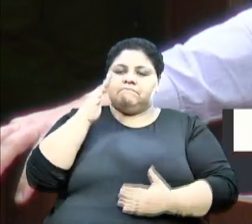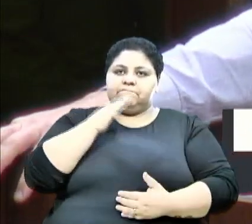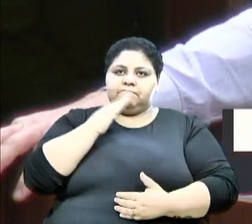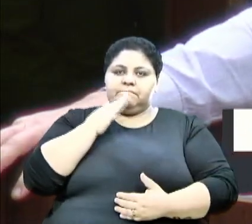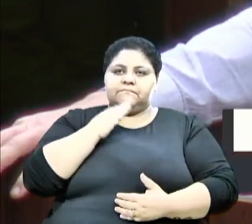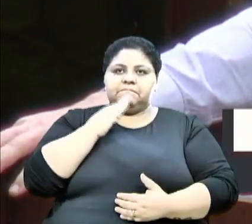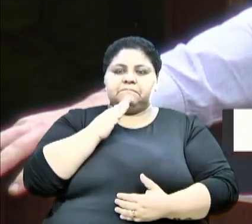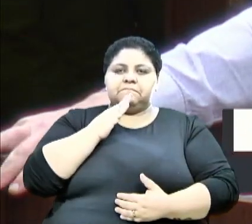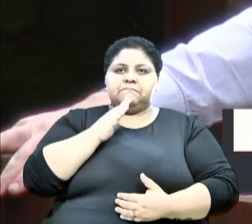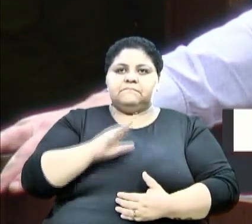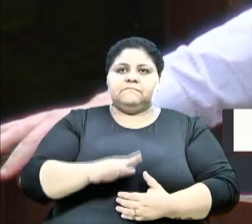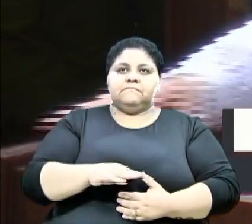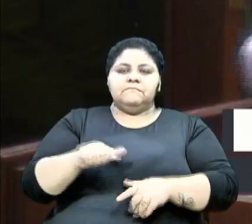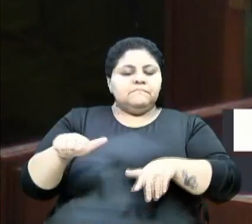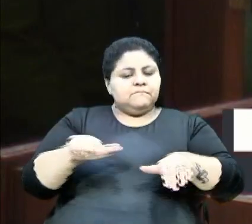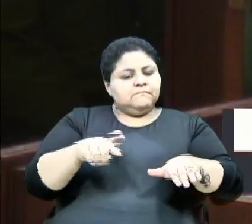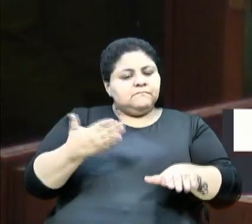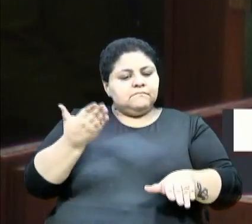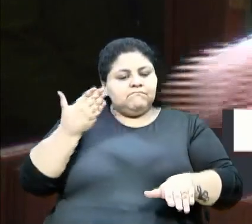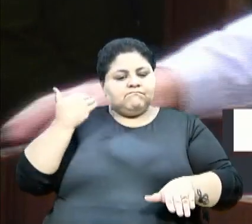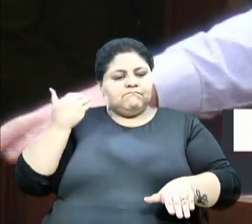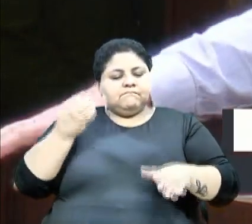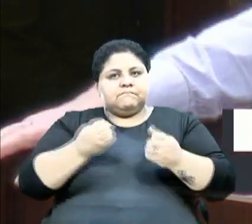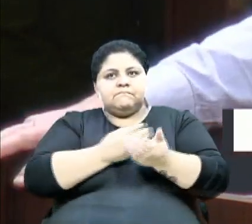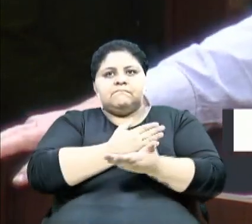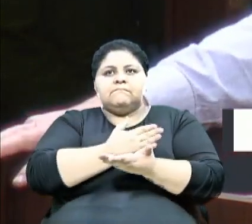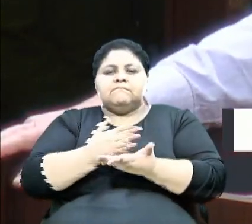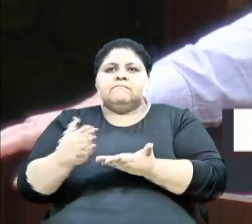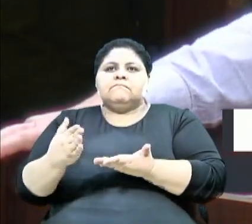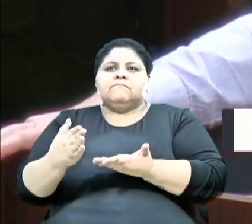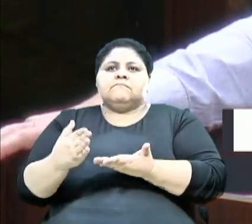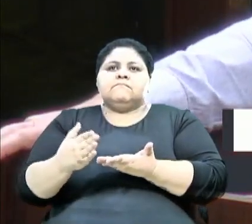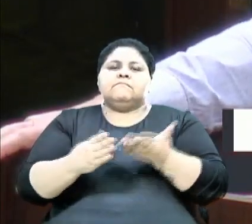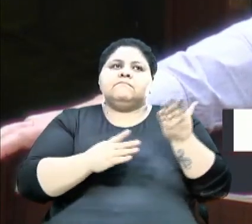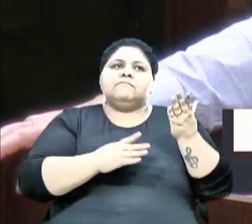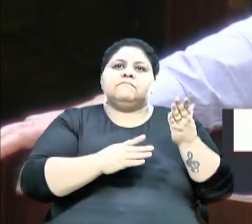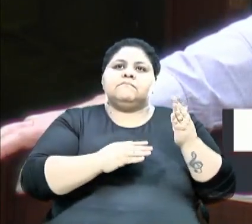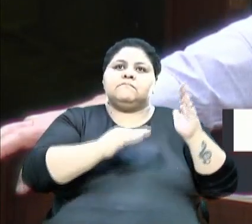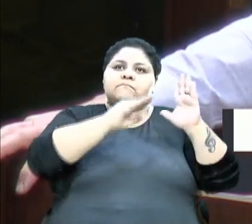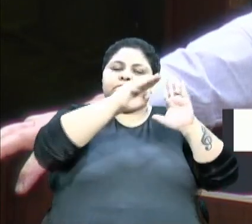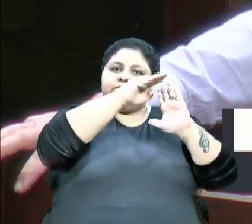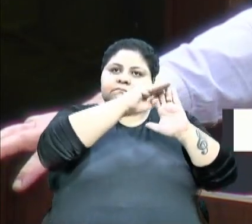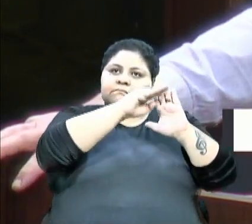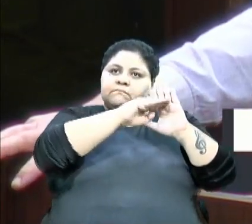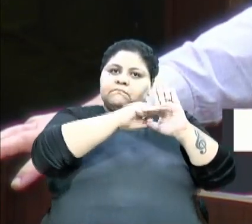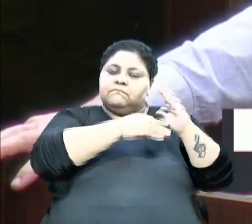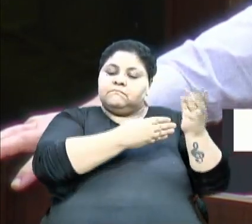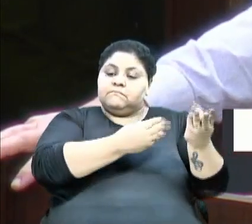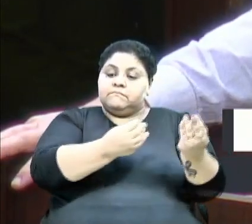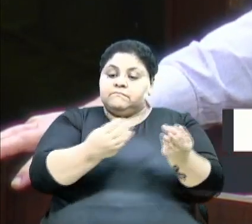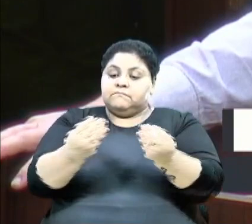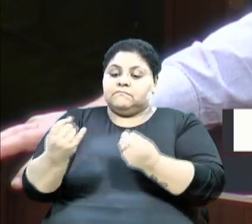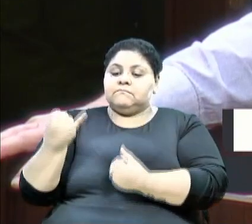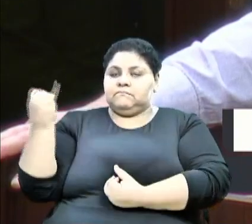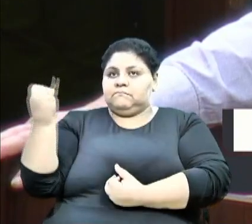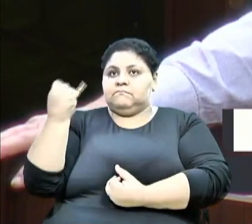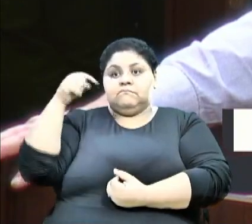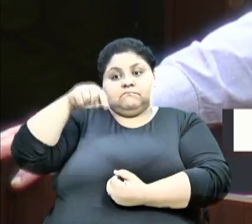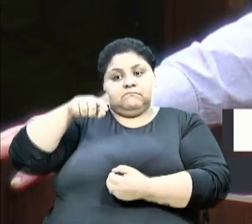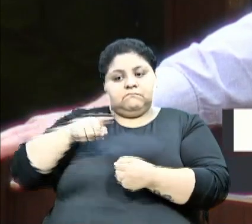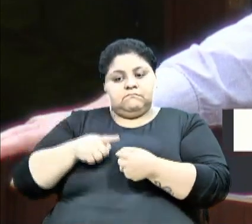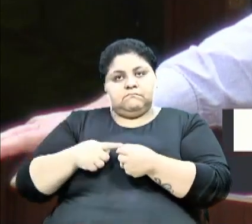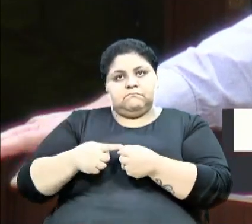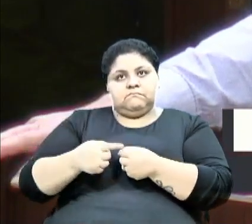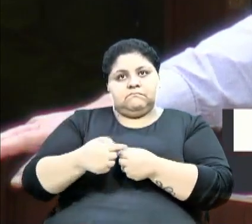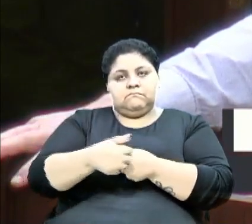Rapidamente, na semana passada lançamos um programa muito importante para a nossa cidade,